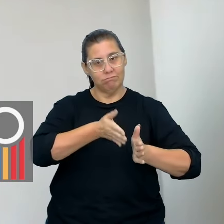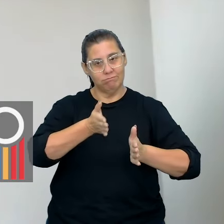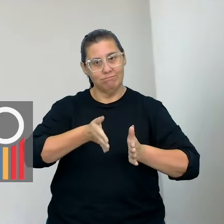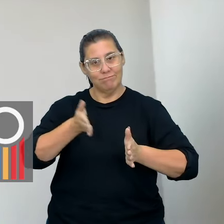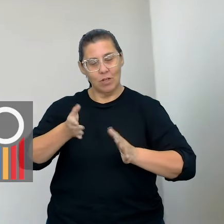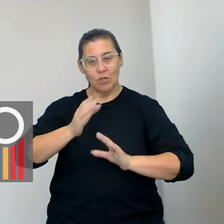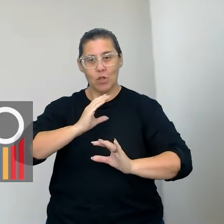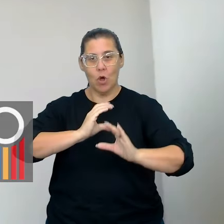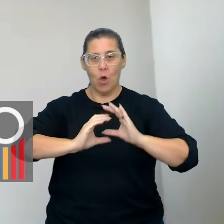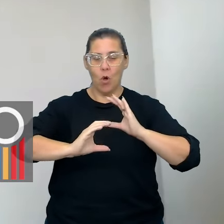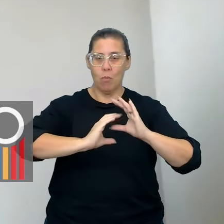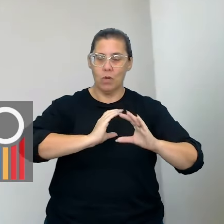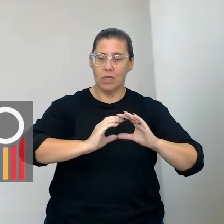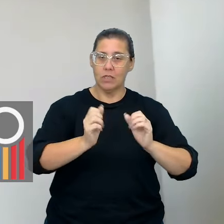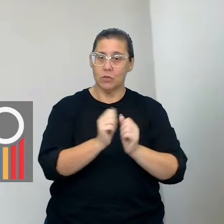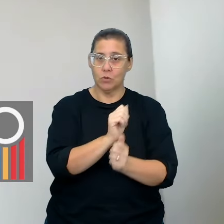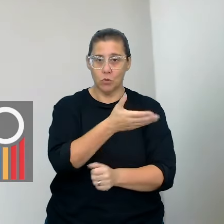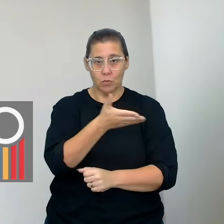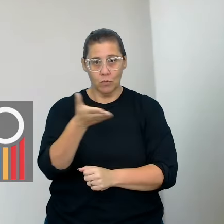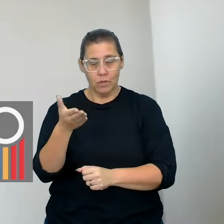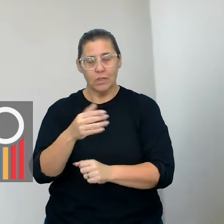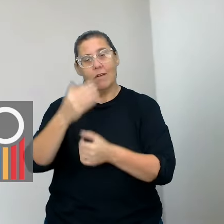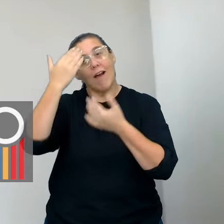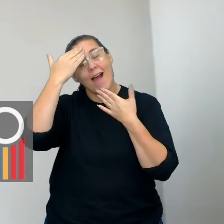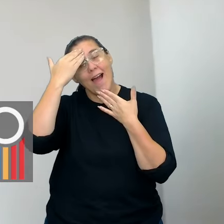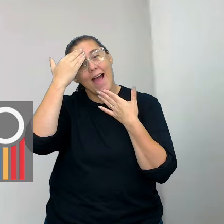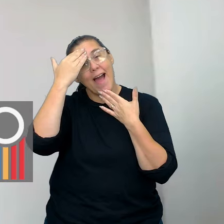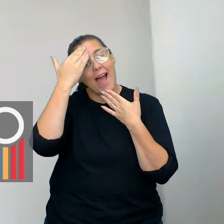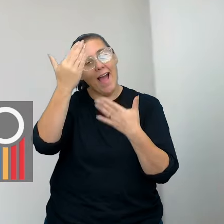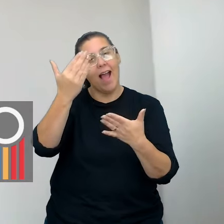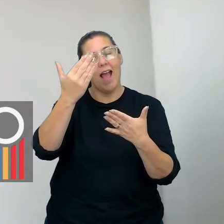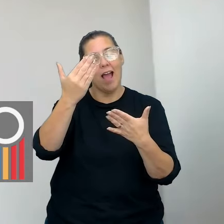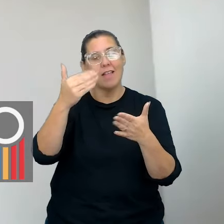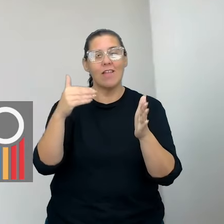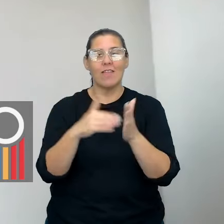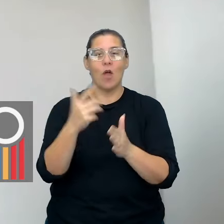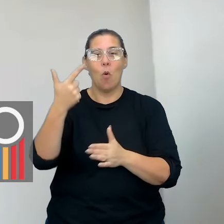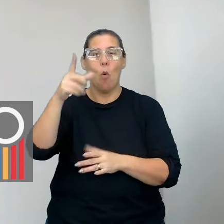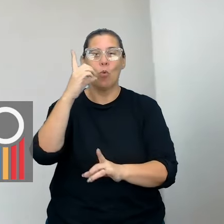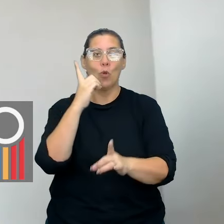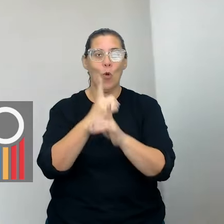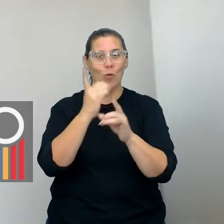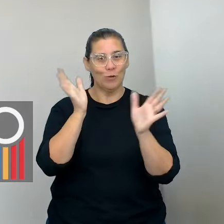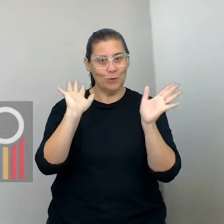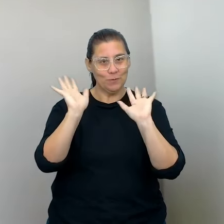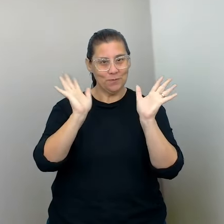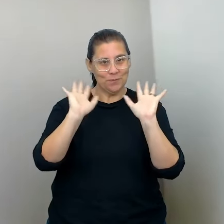de comunicação com vocês. Então, agradeço e até um próximo encontro.